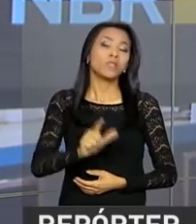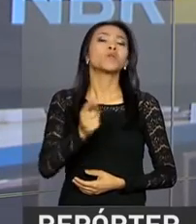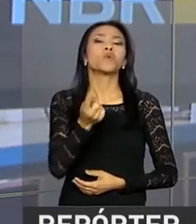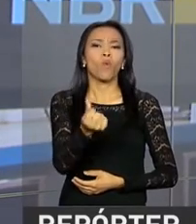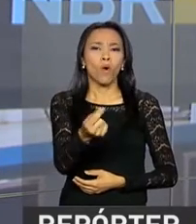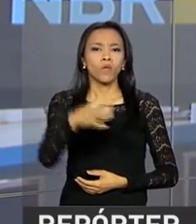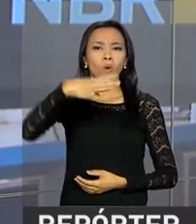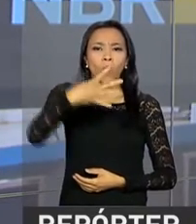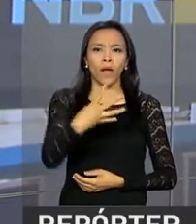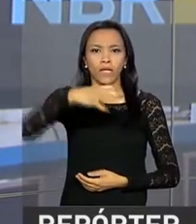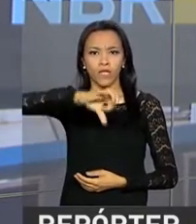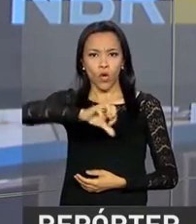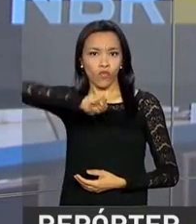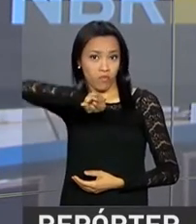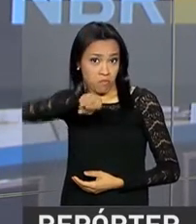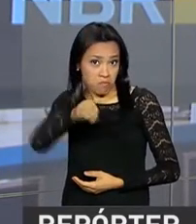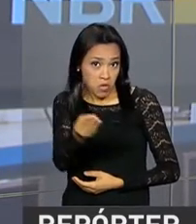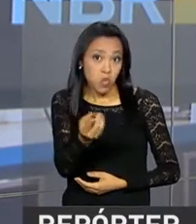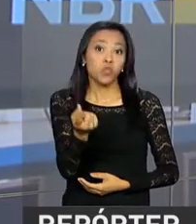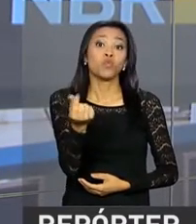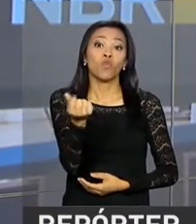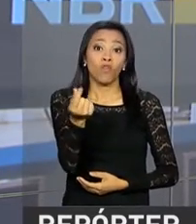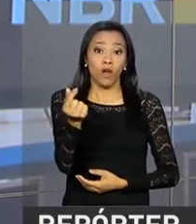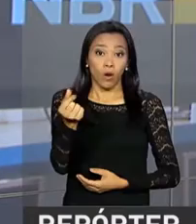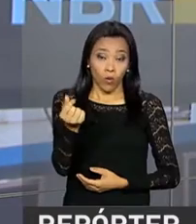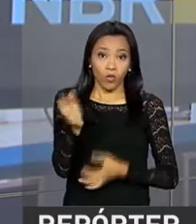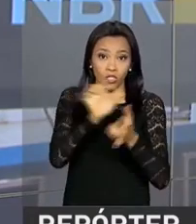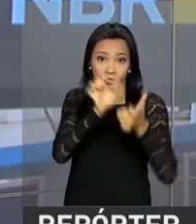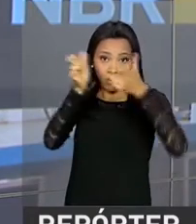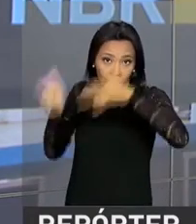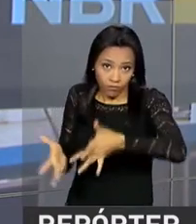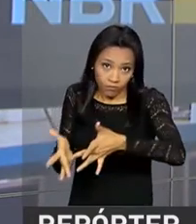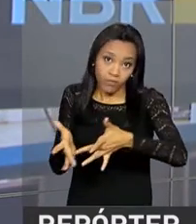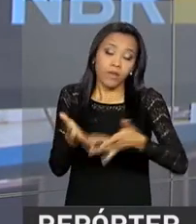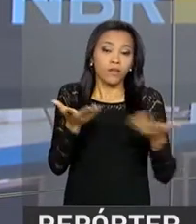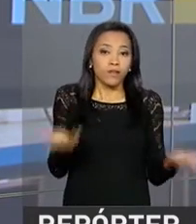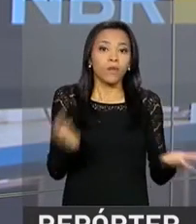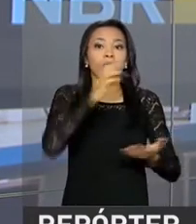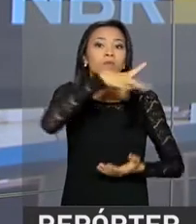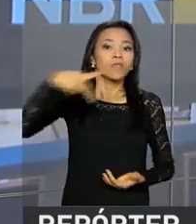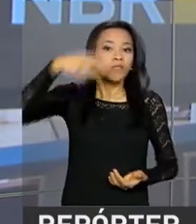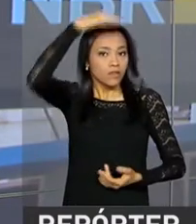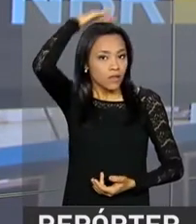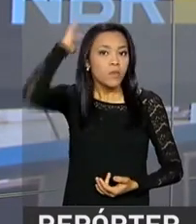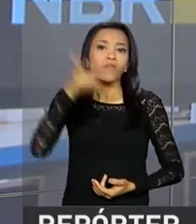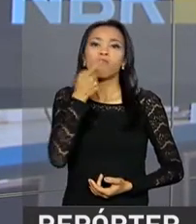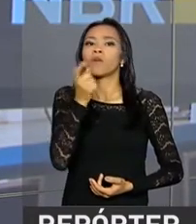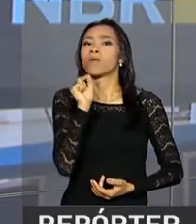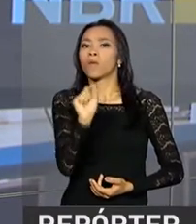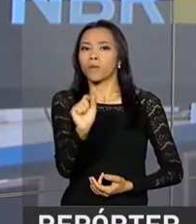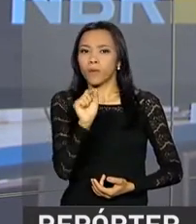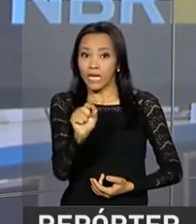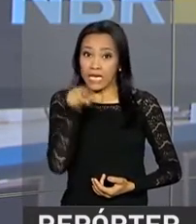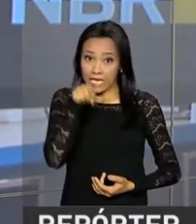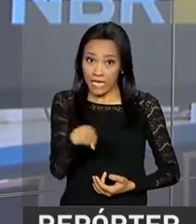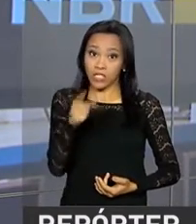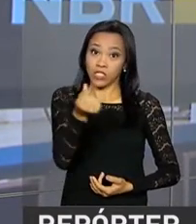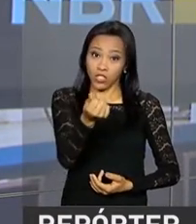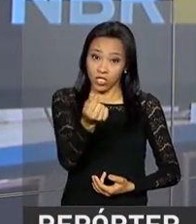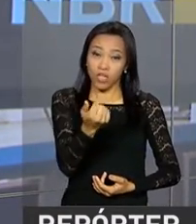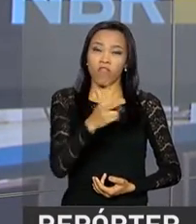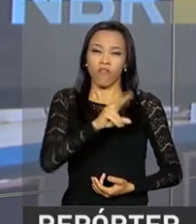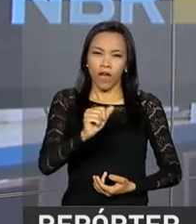49 milhões de contas inativas. O presidente Michel Temer destacou que esses recursos vão permitir